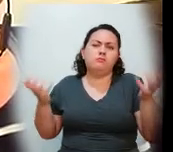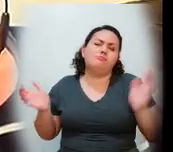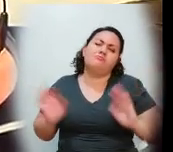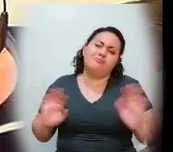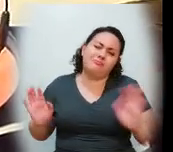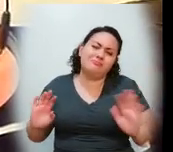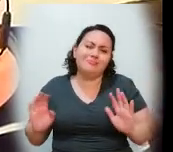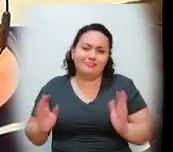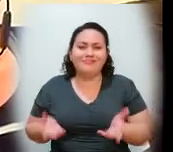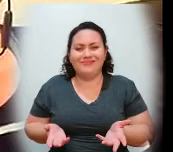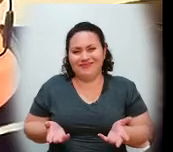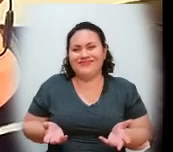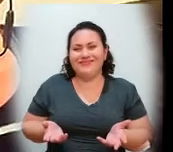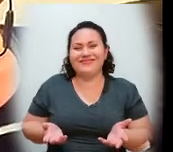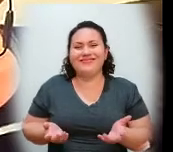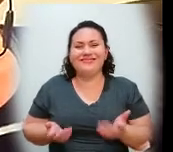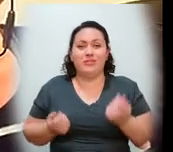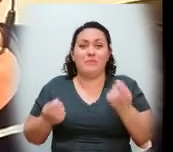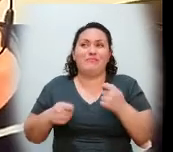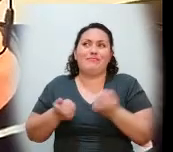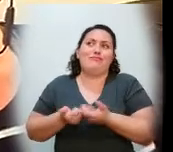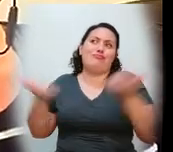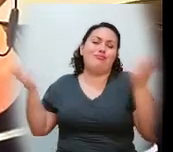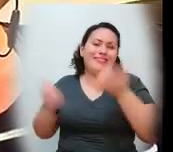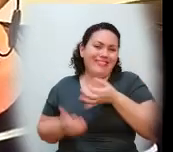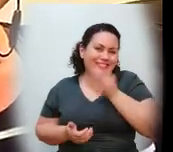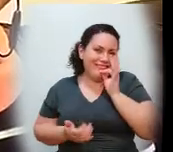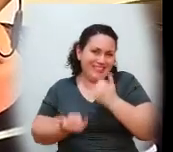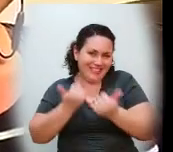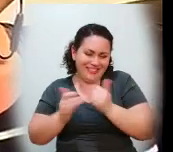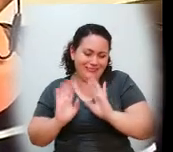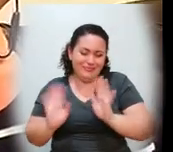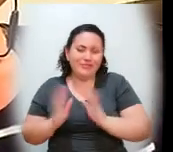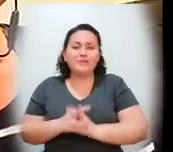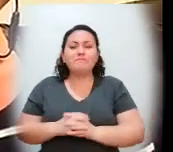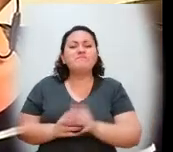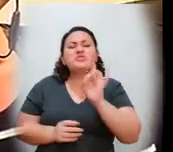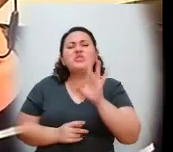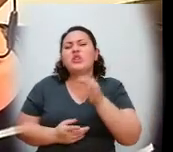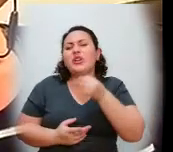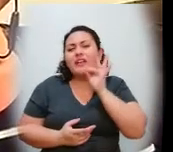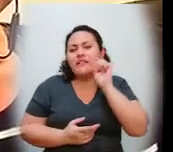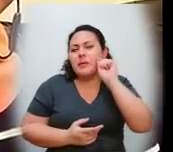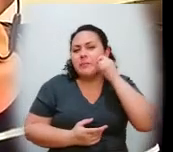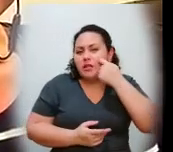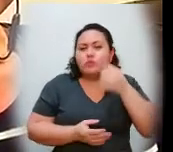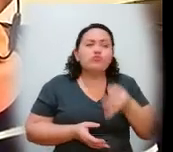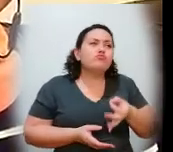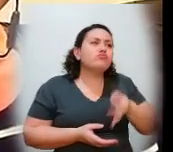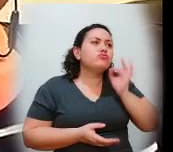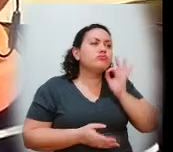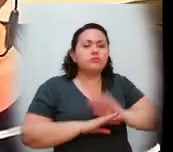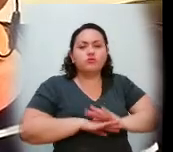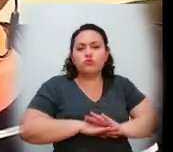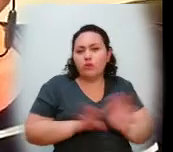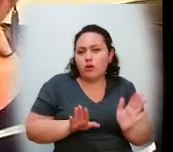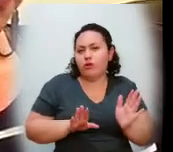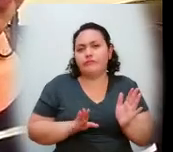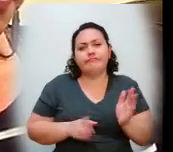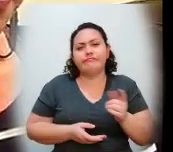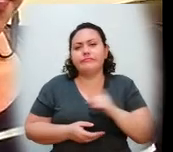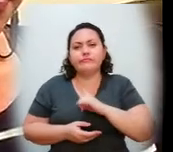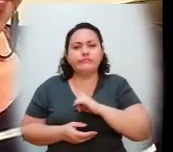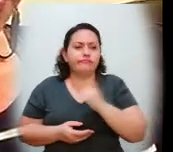tão, né, um bom café da manhã, pode ser um café pretinho com